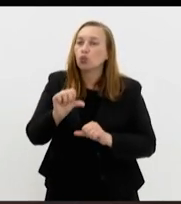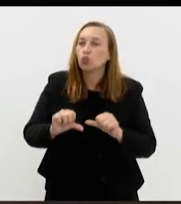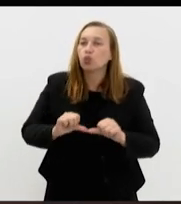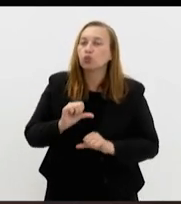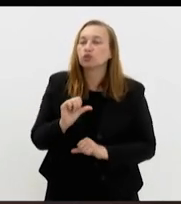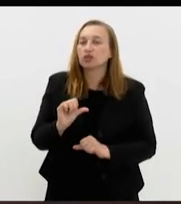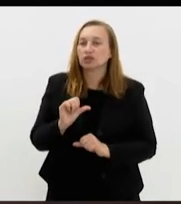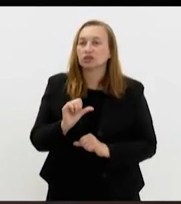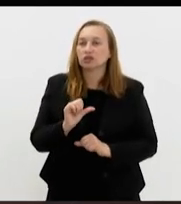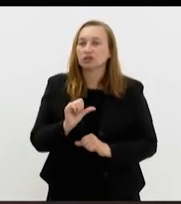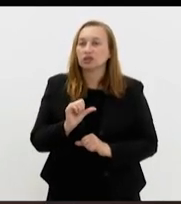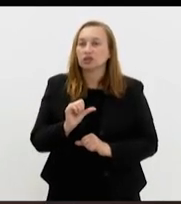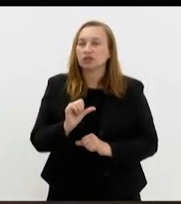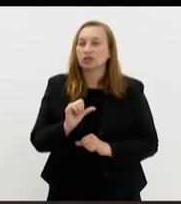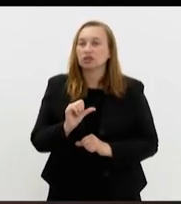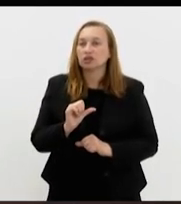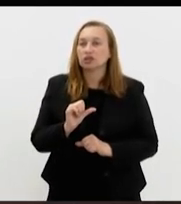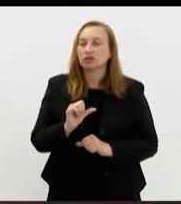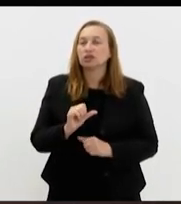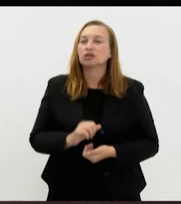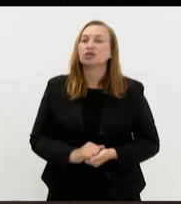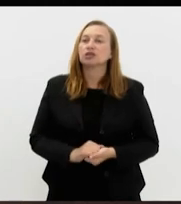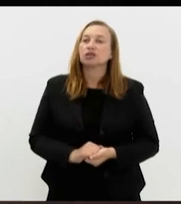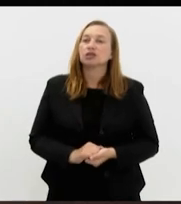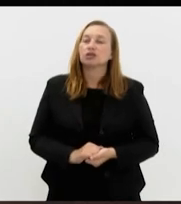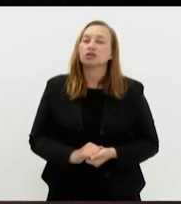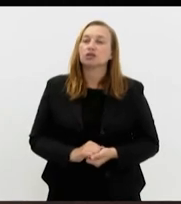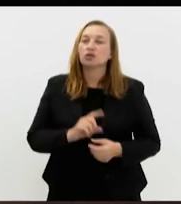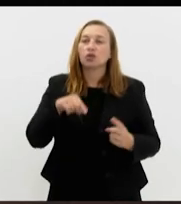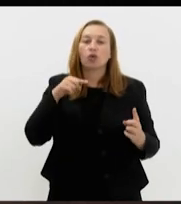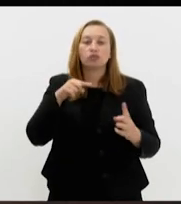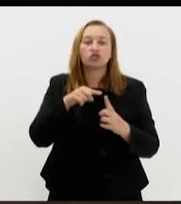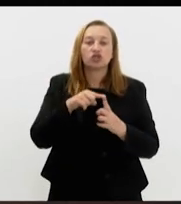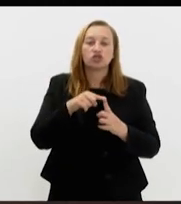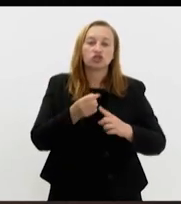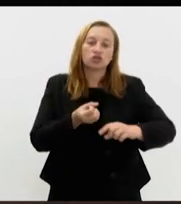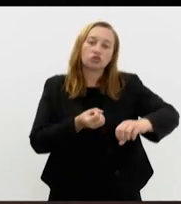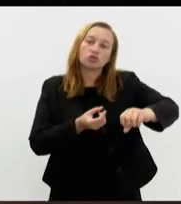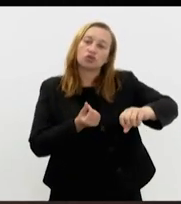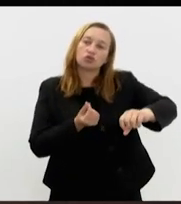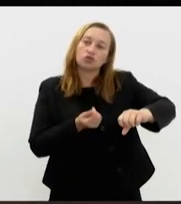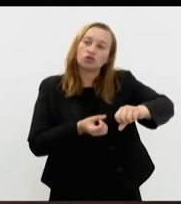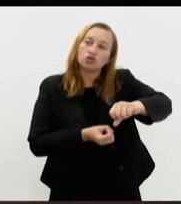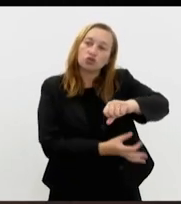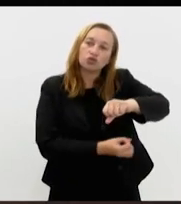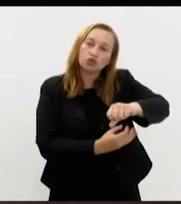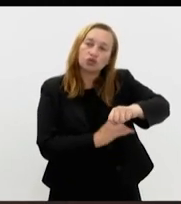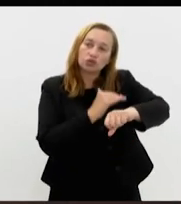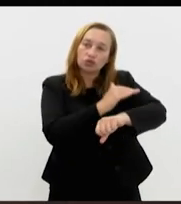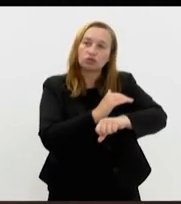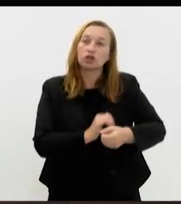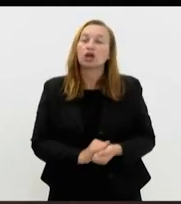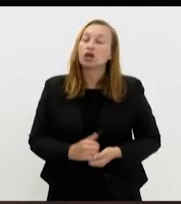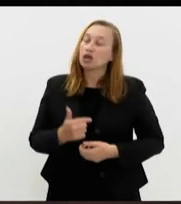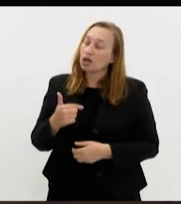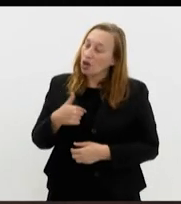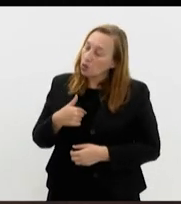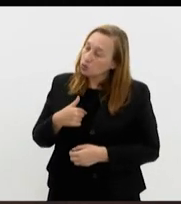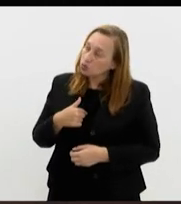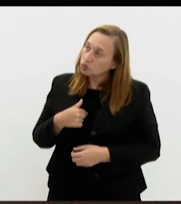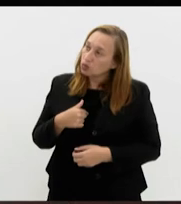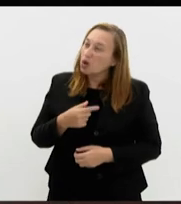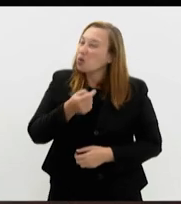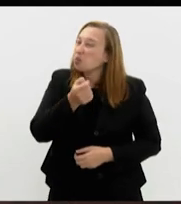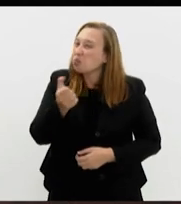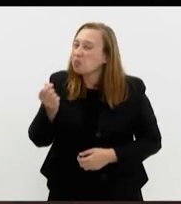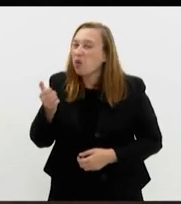mudança da figura inicial do objetivo do Fundo Soberano. E eu fui uma dos